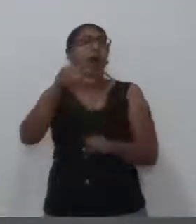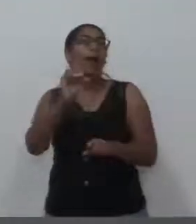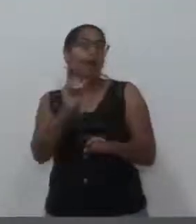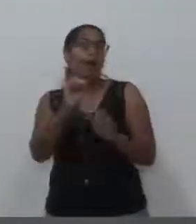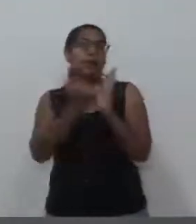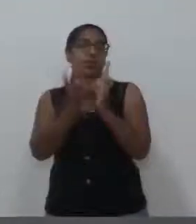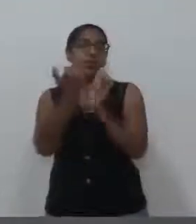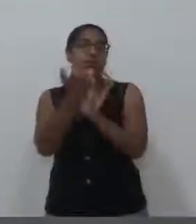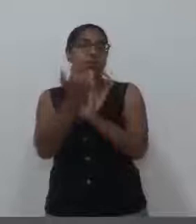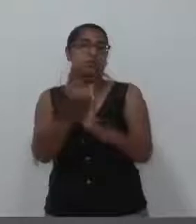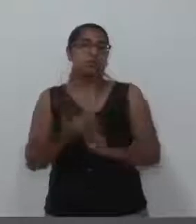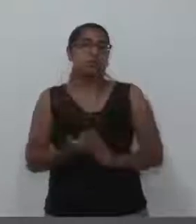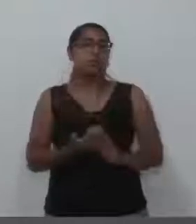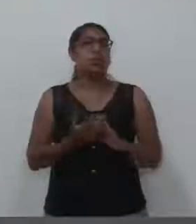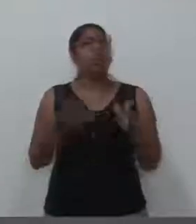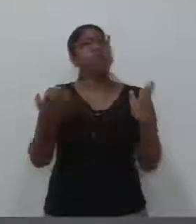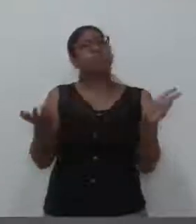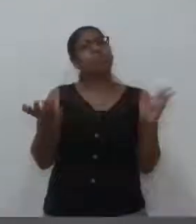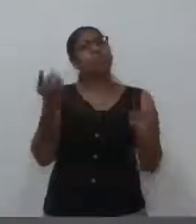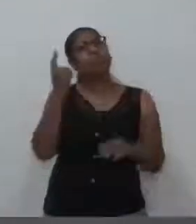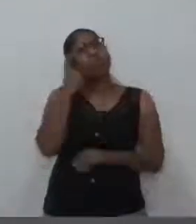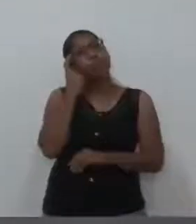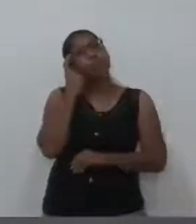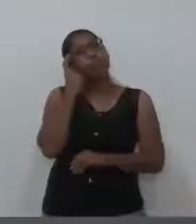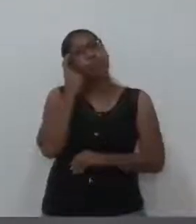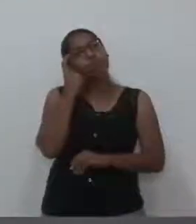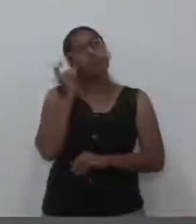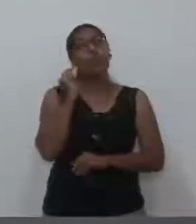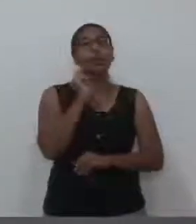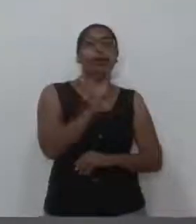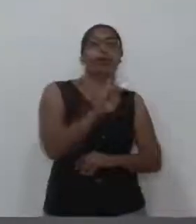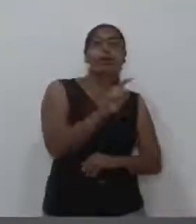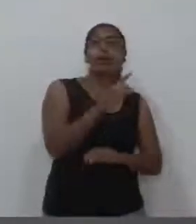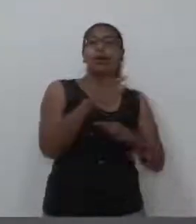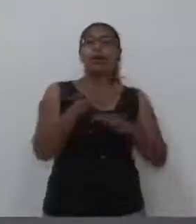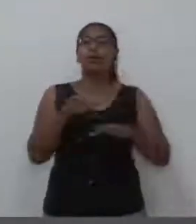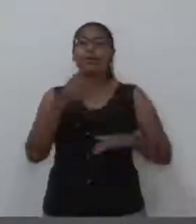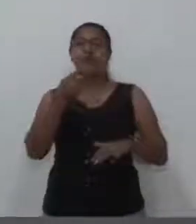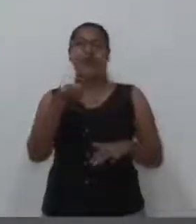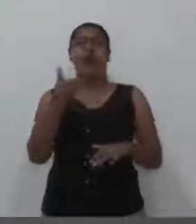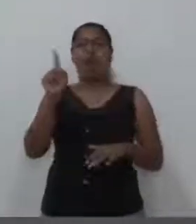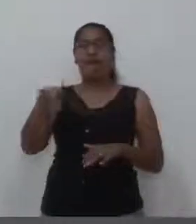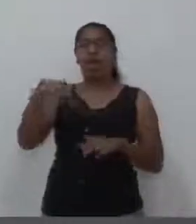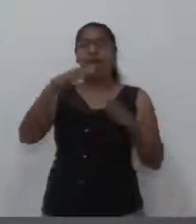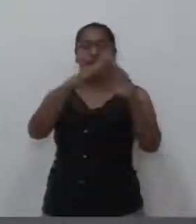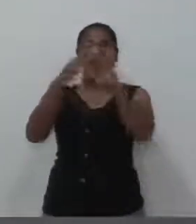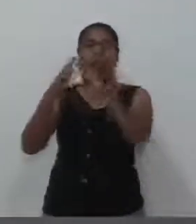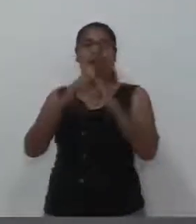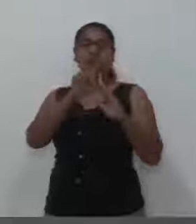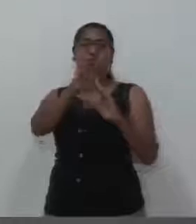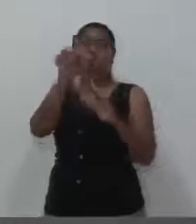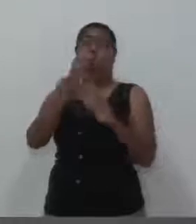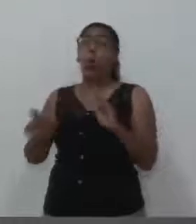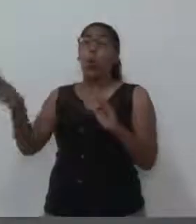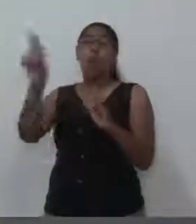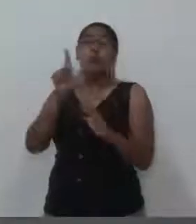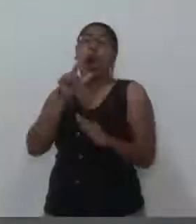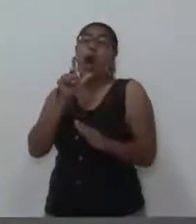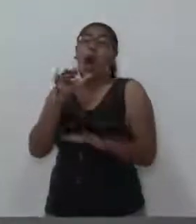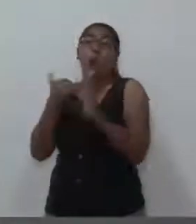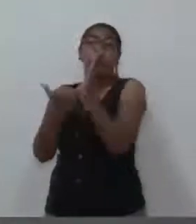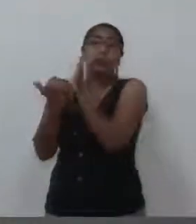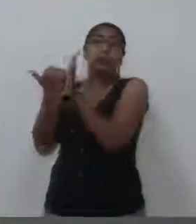mais. Então, não cola essa situação que o consumidor está gastando mais, e não cola também essa situação de que